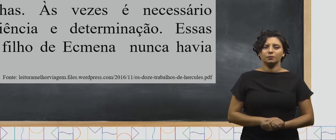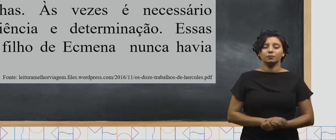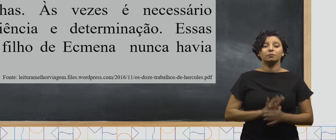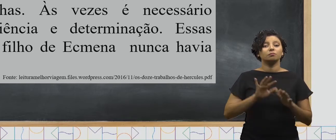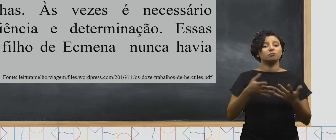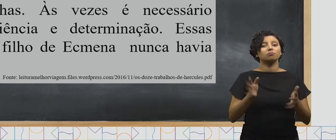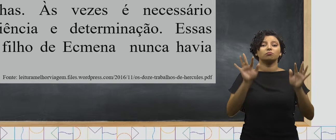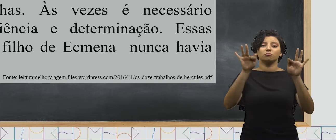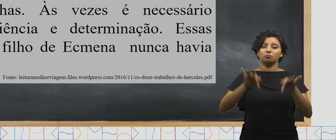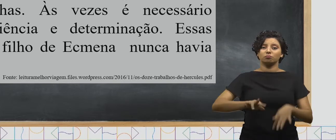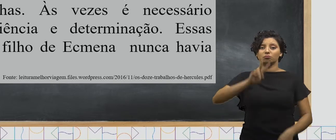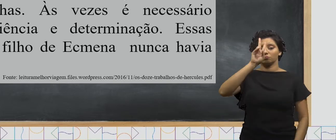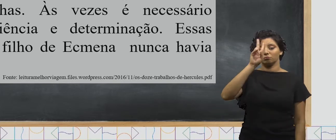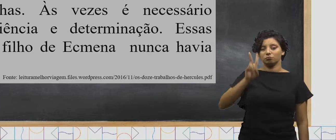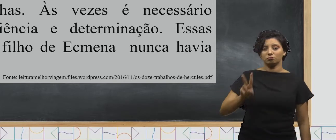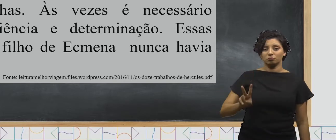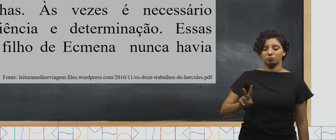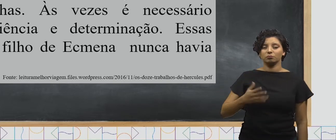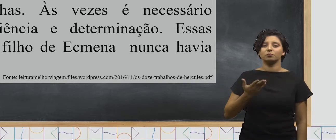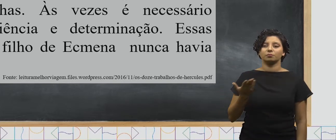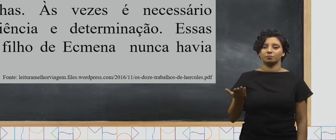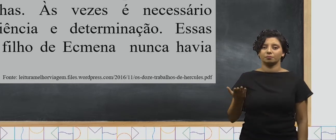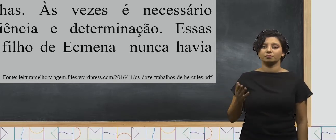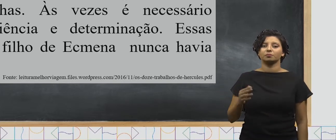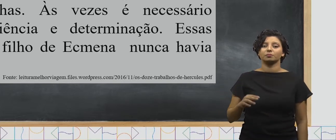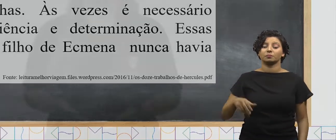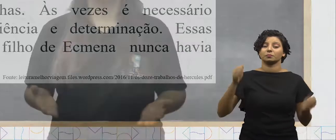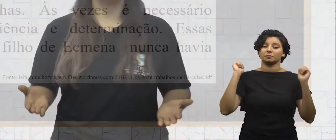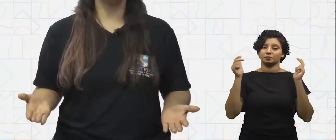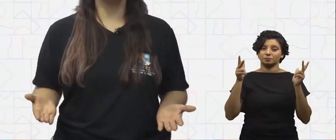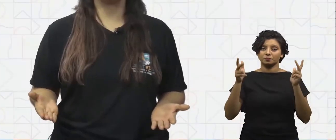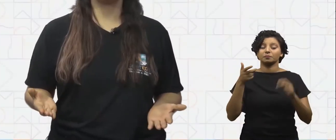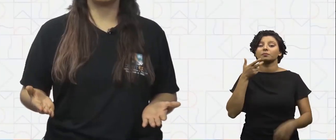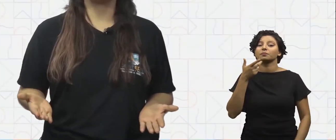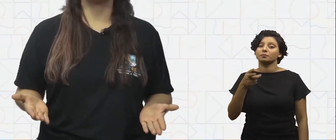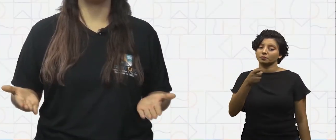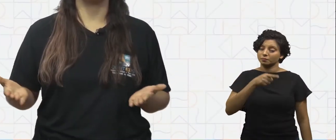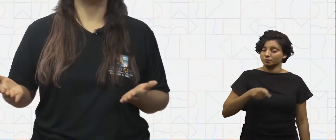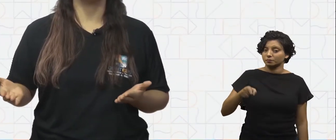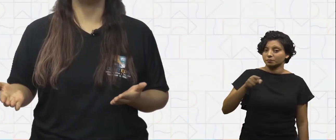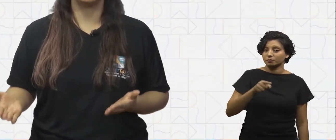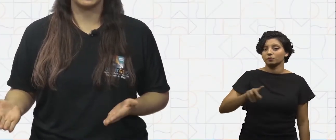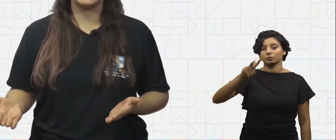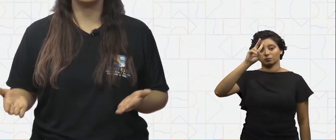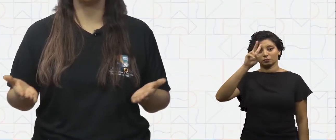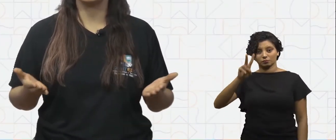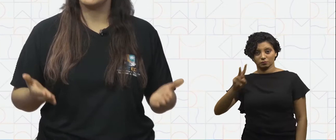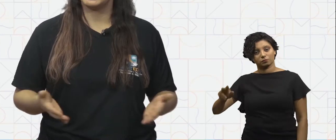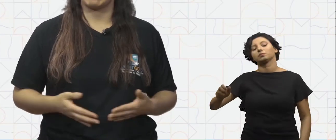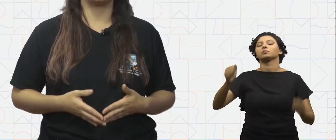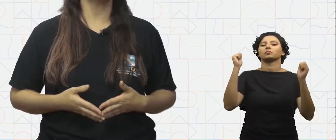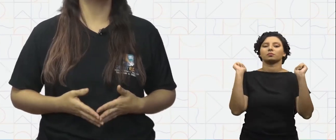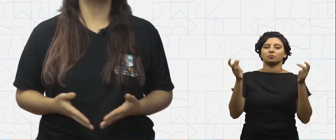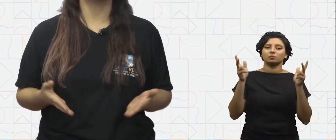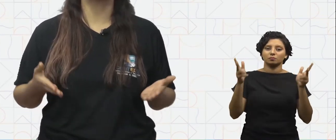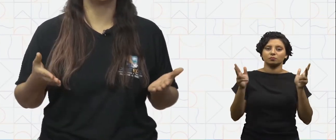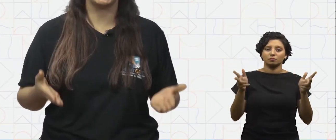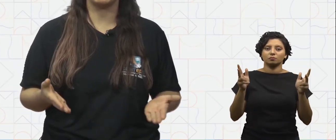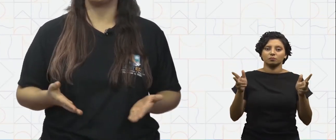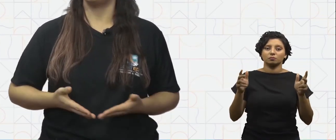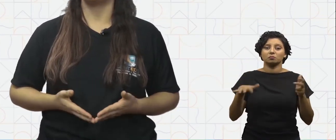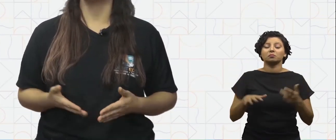E assim termina esta história de aventura. Como disse a você, histórias de